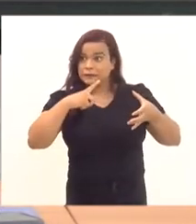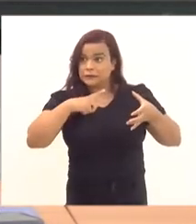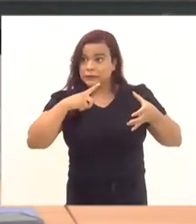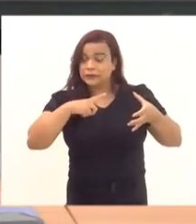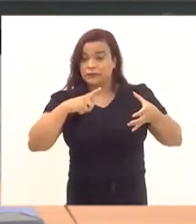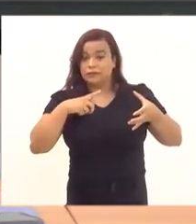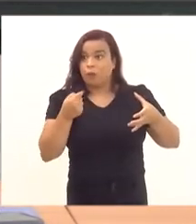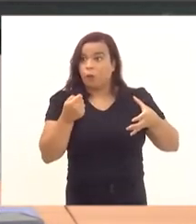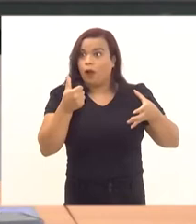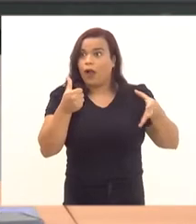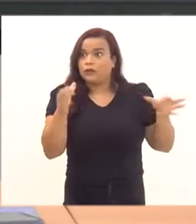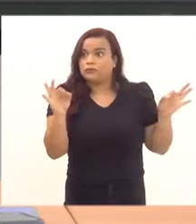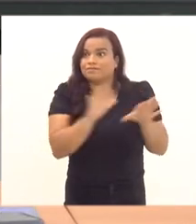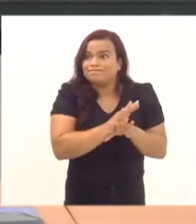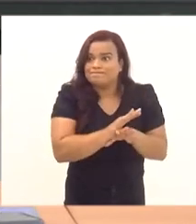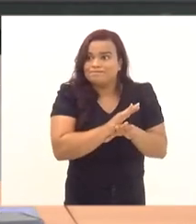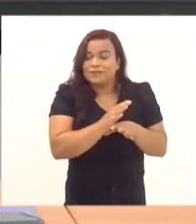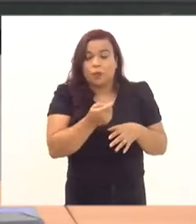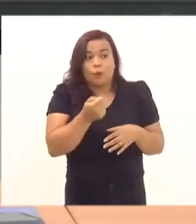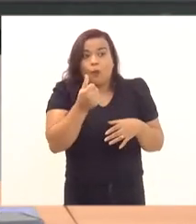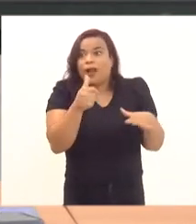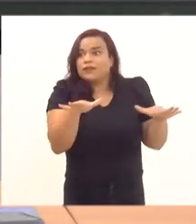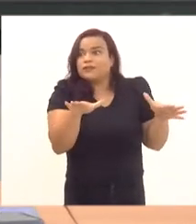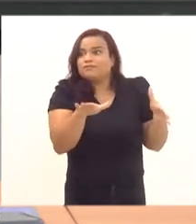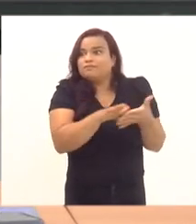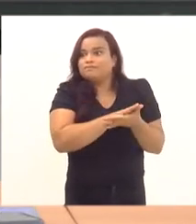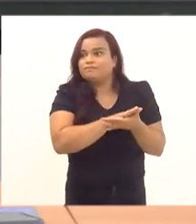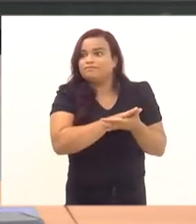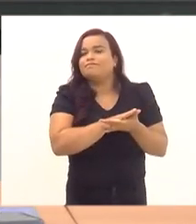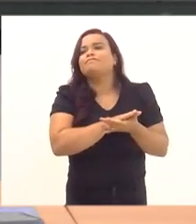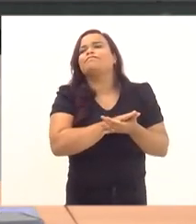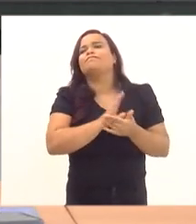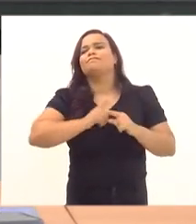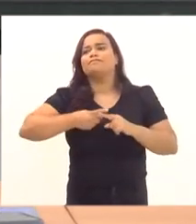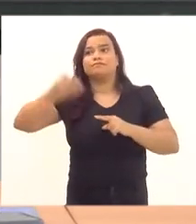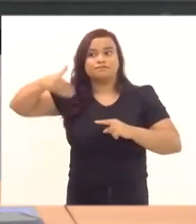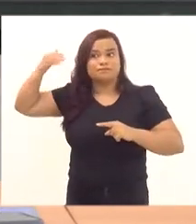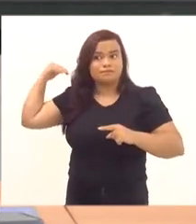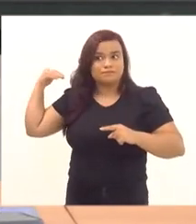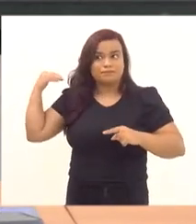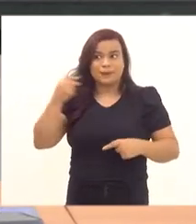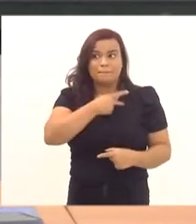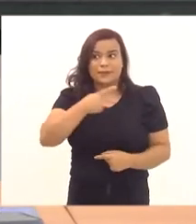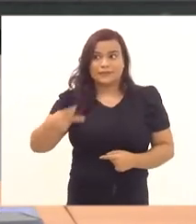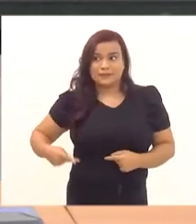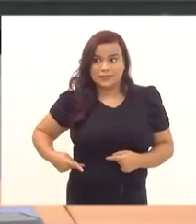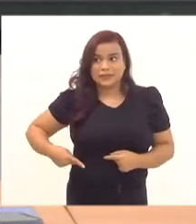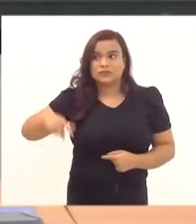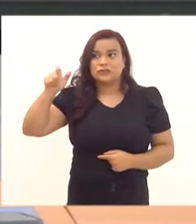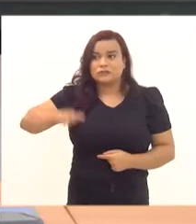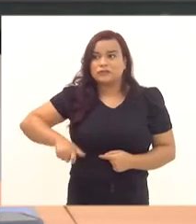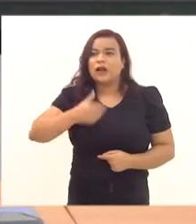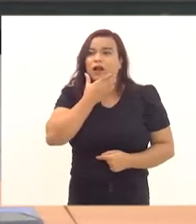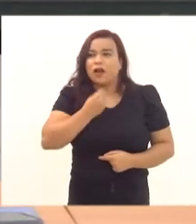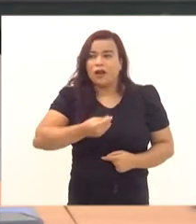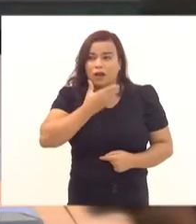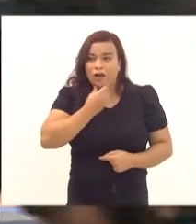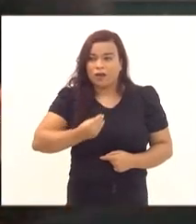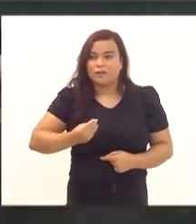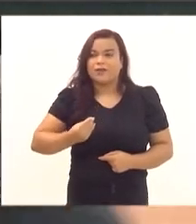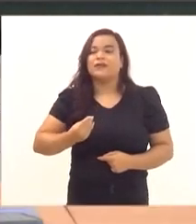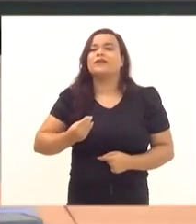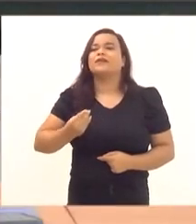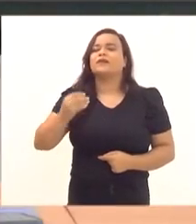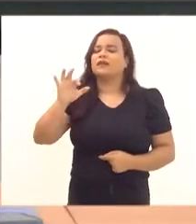é quando o então presidente da república de triste memória para esse país Fernando